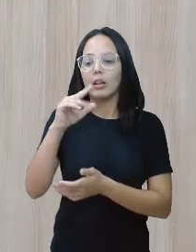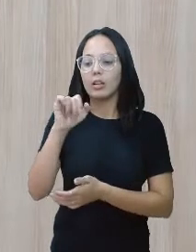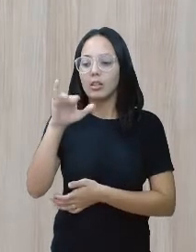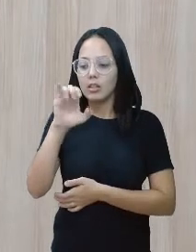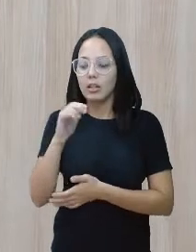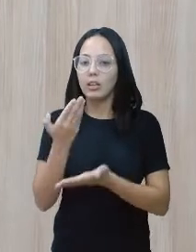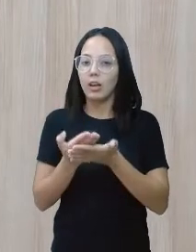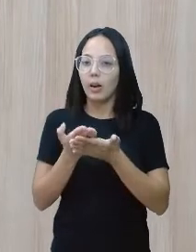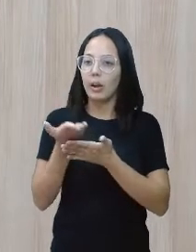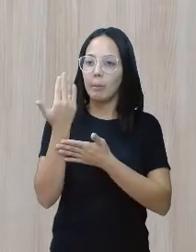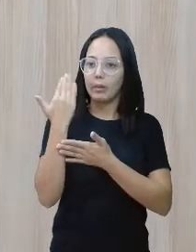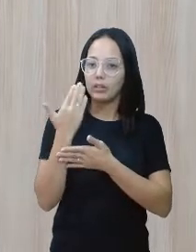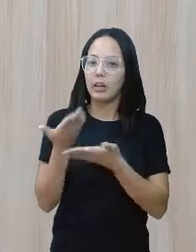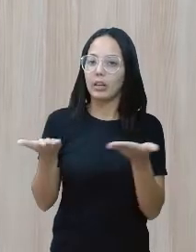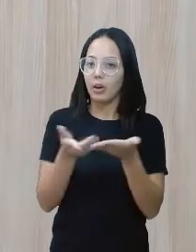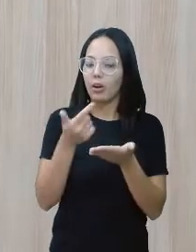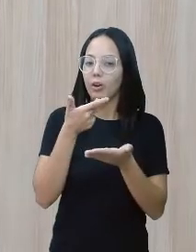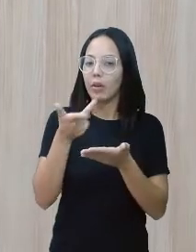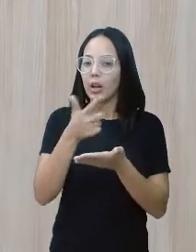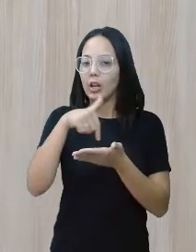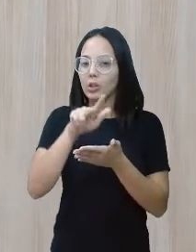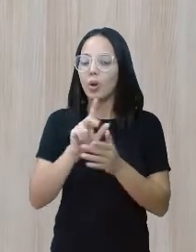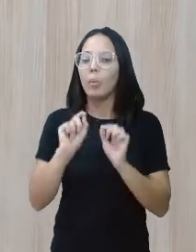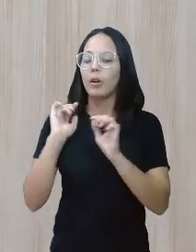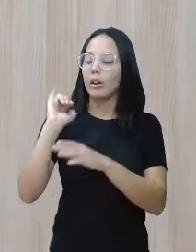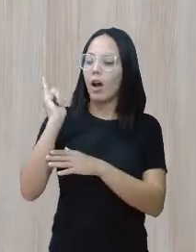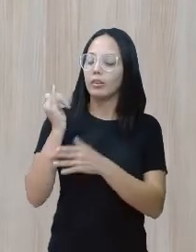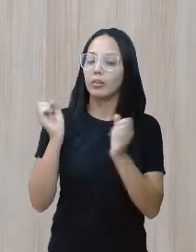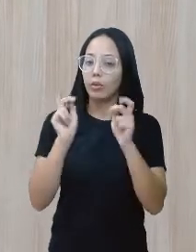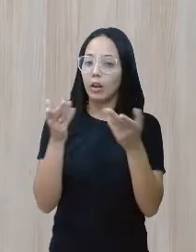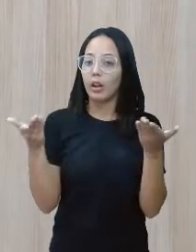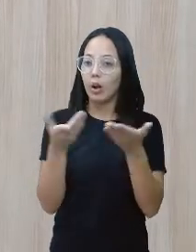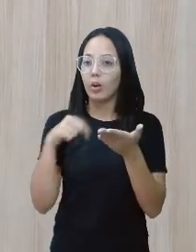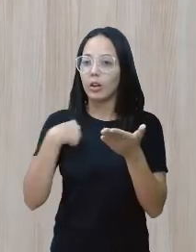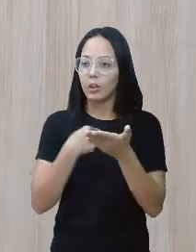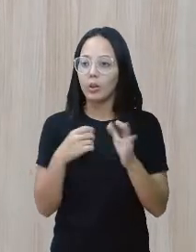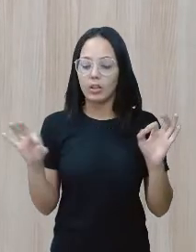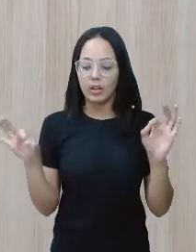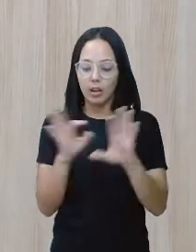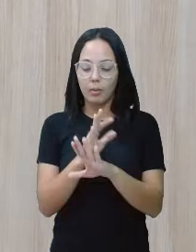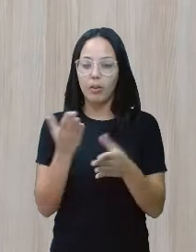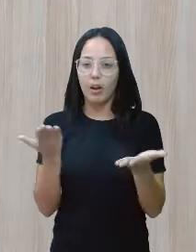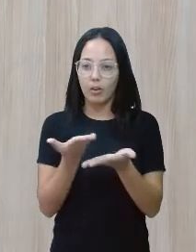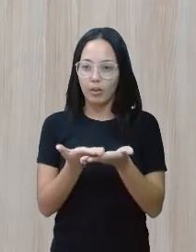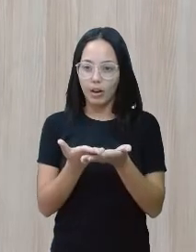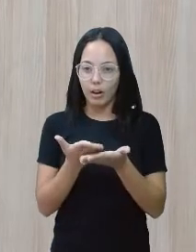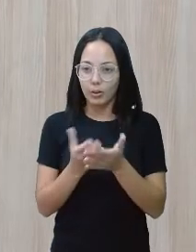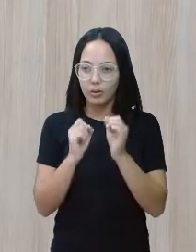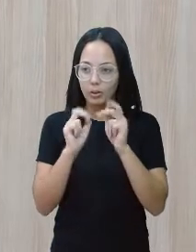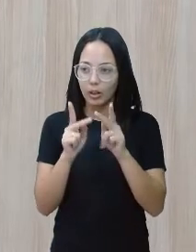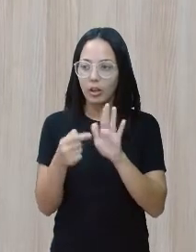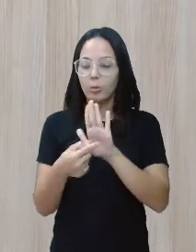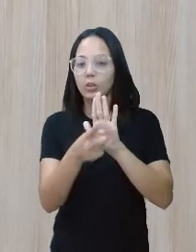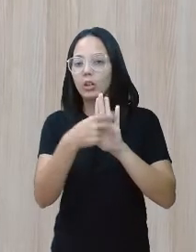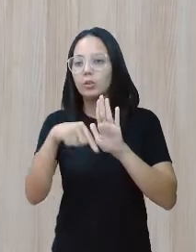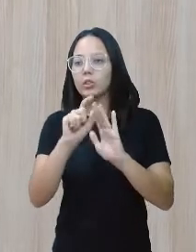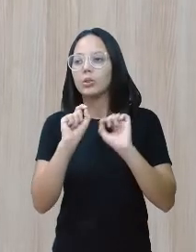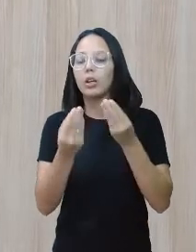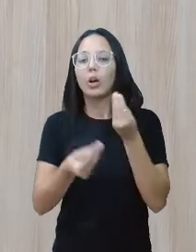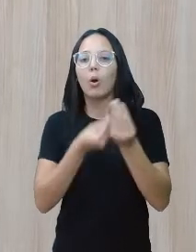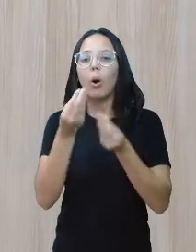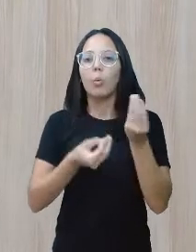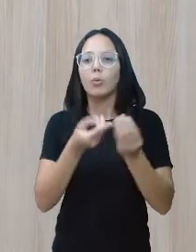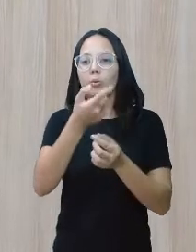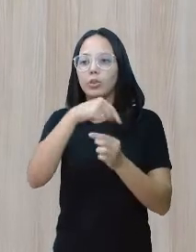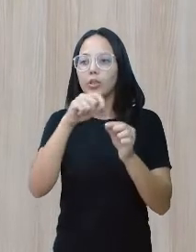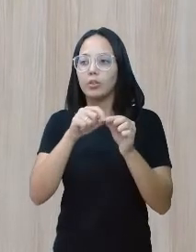nas aulas anteriores, que eu estava falando sobre narrativa? Então, vamos fechar essa aula de narrativa mostrando para vocês como é que vocês